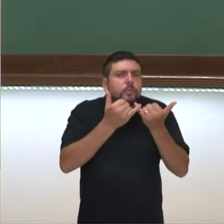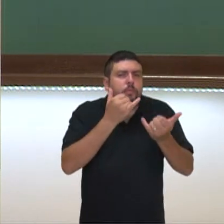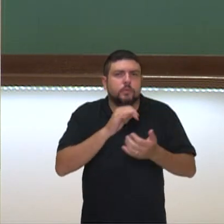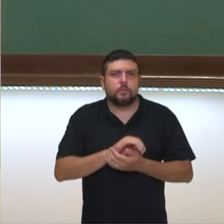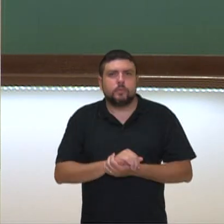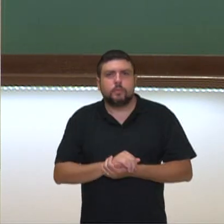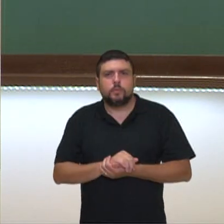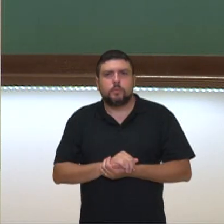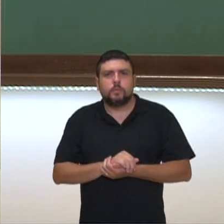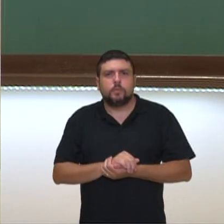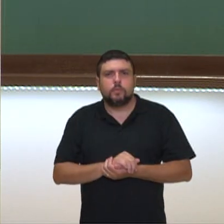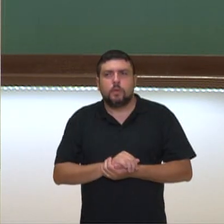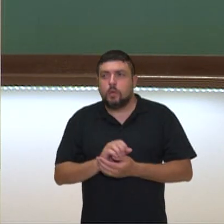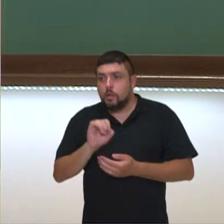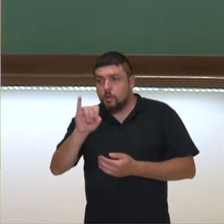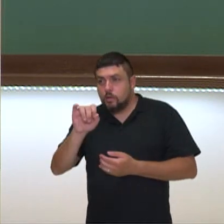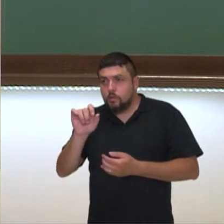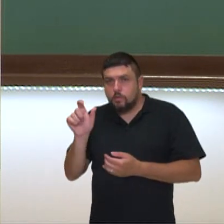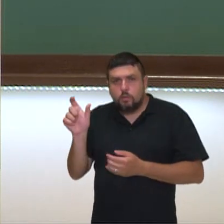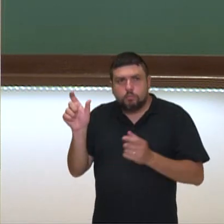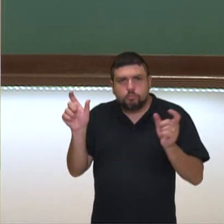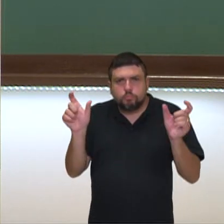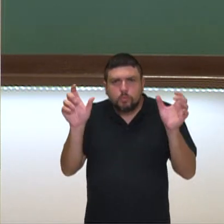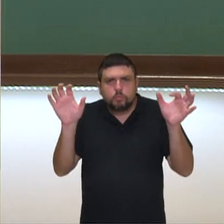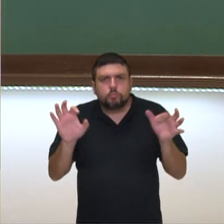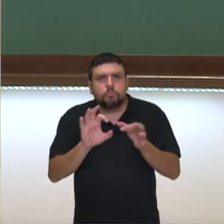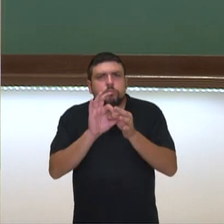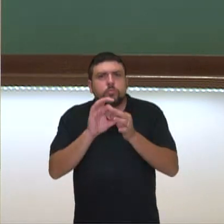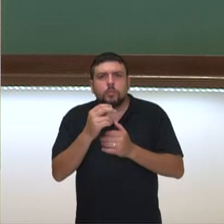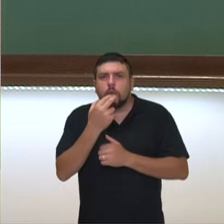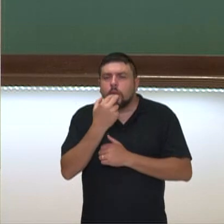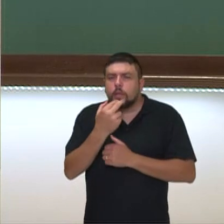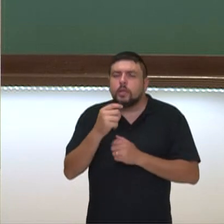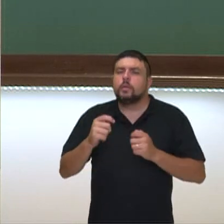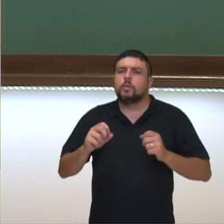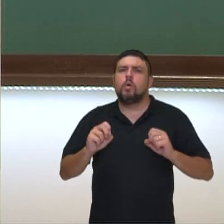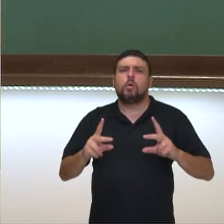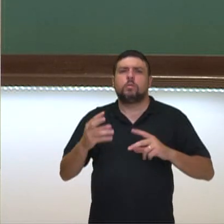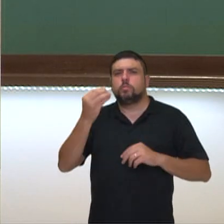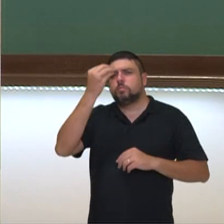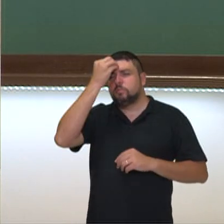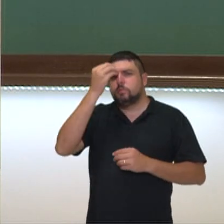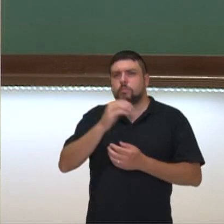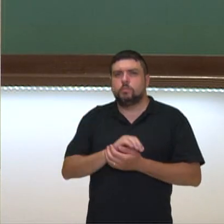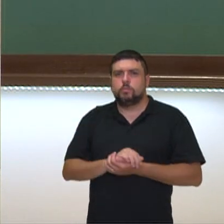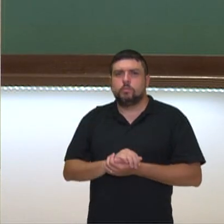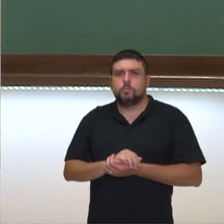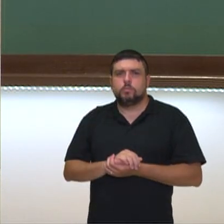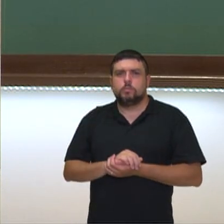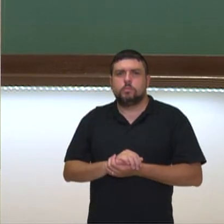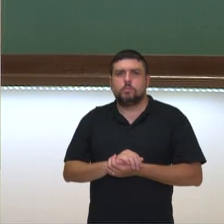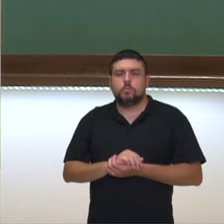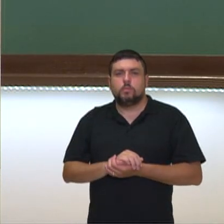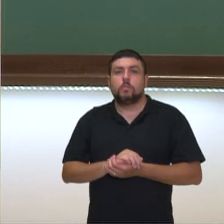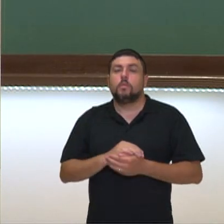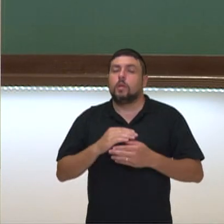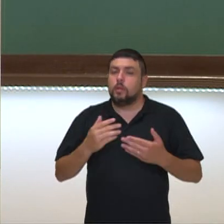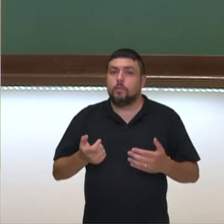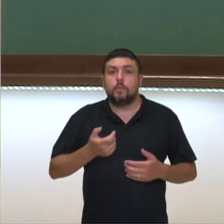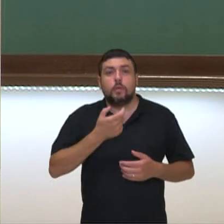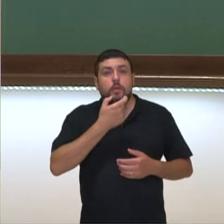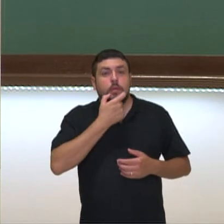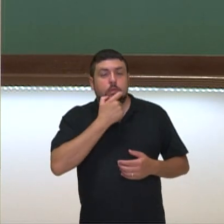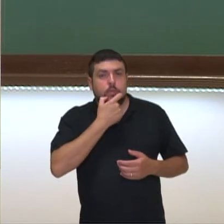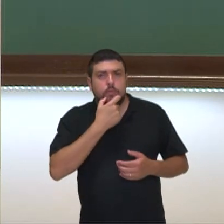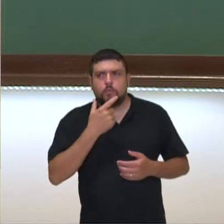essa conexão, muita coisa dá certo, muita coisa a gente consegue assimilar. Perfeito. Falando do inglês, muitas outras